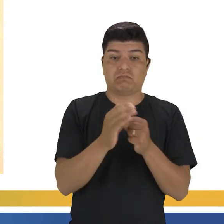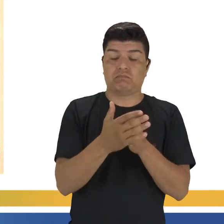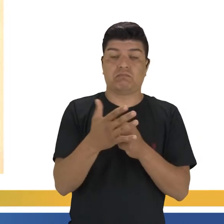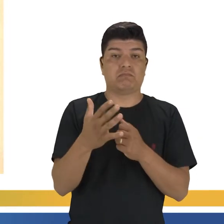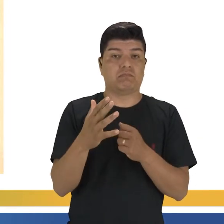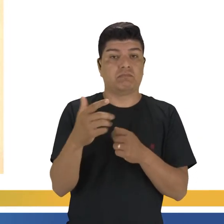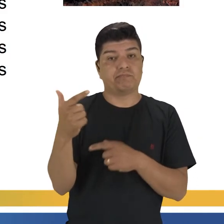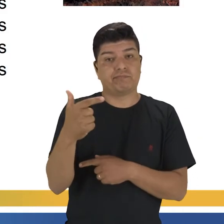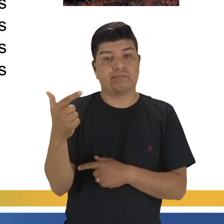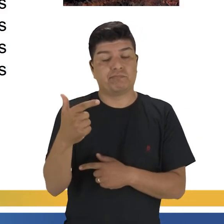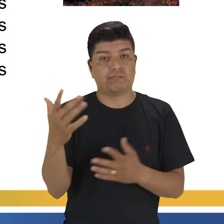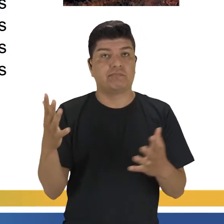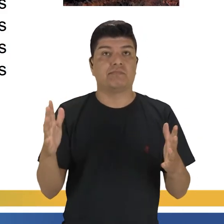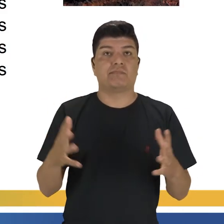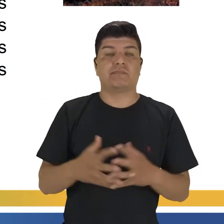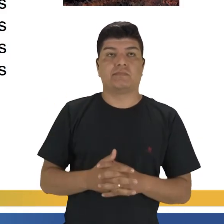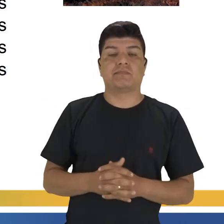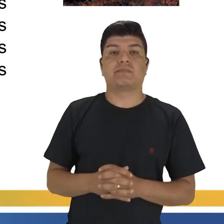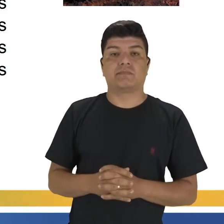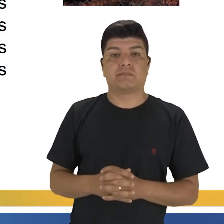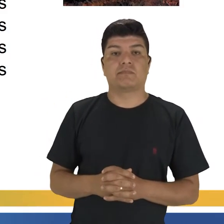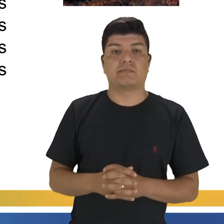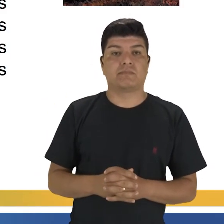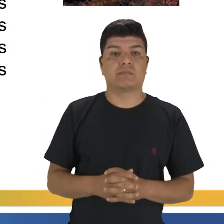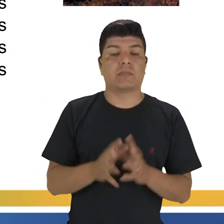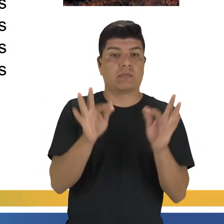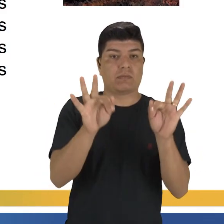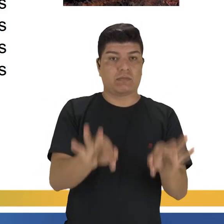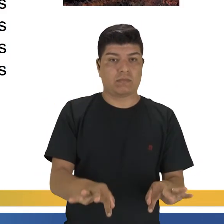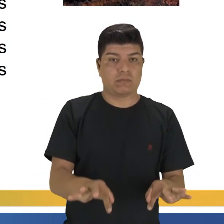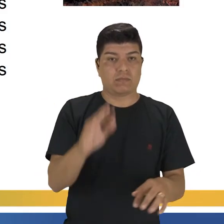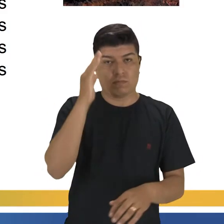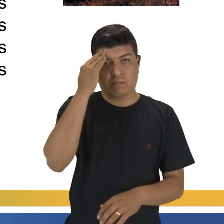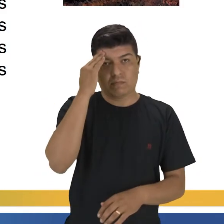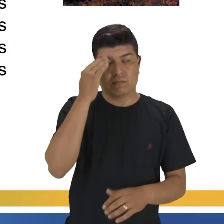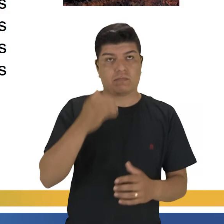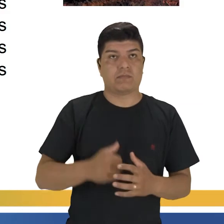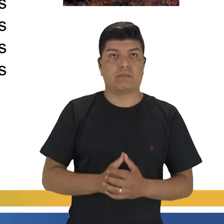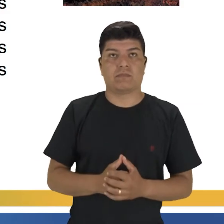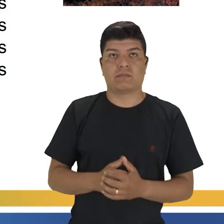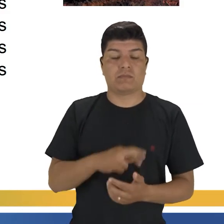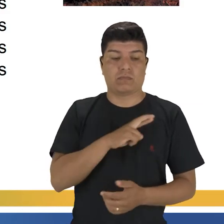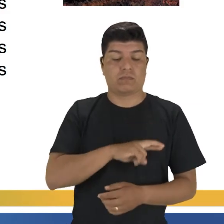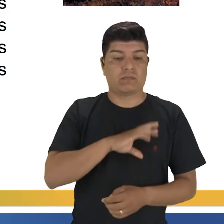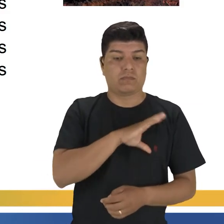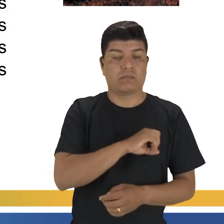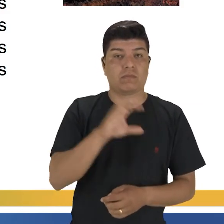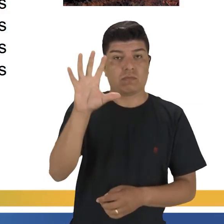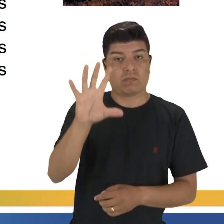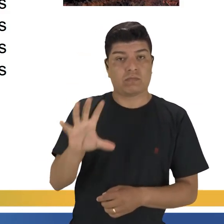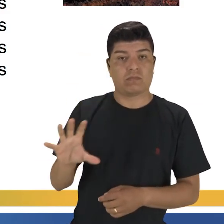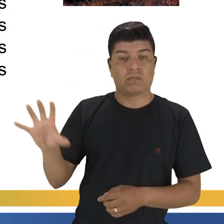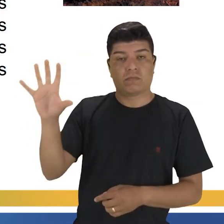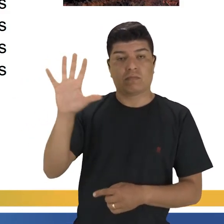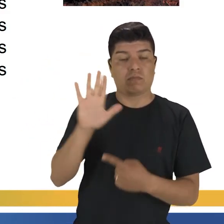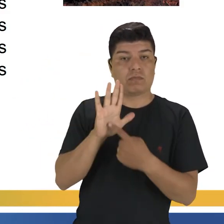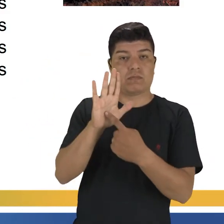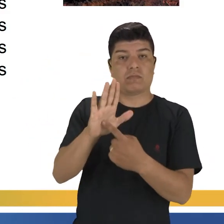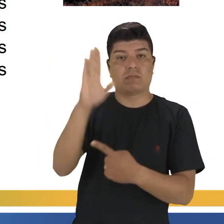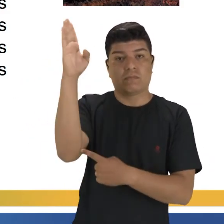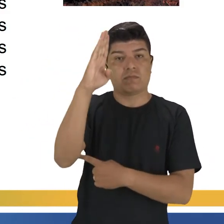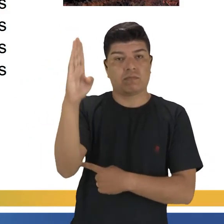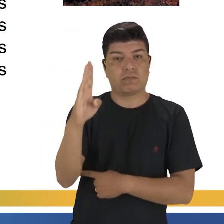secundário, né? Em segundo plano, tá bom? Então, para finalizar o entendimento, o romance regionalista, ele revelou o